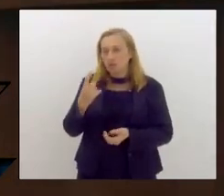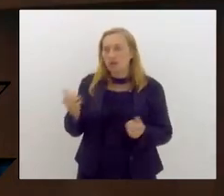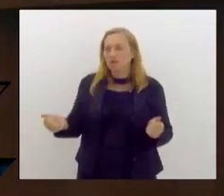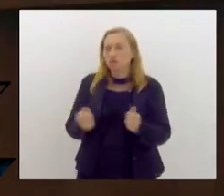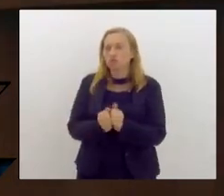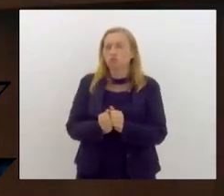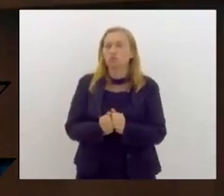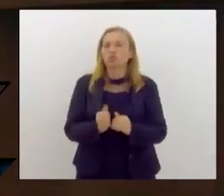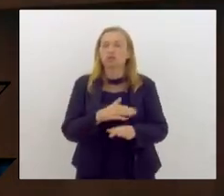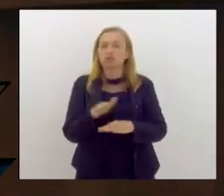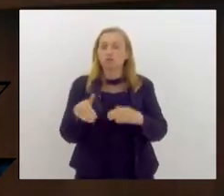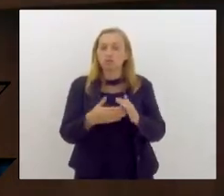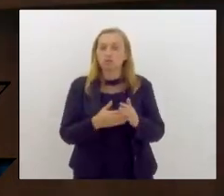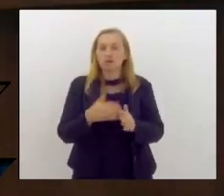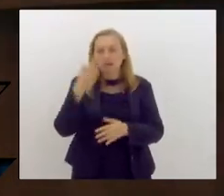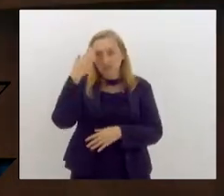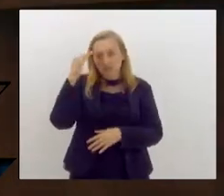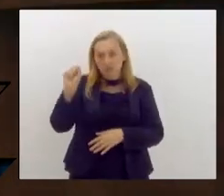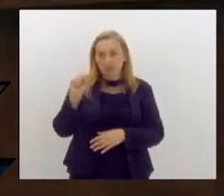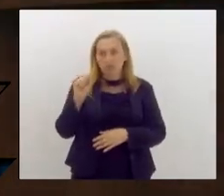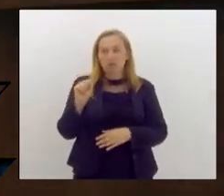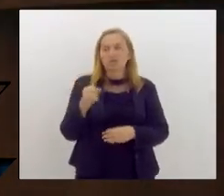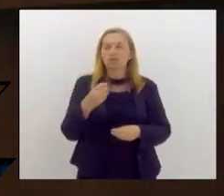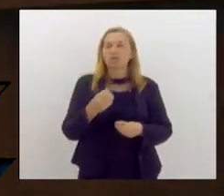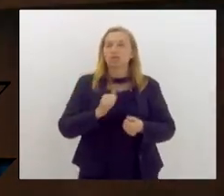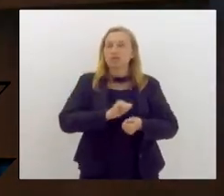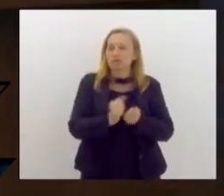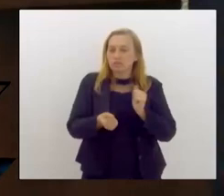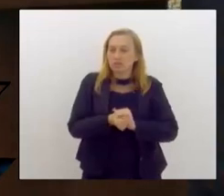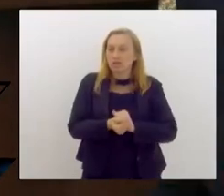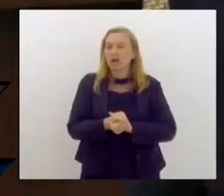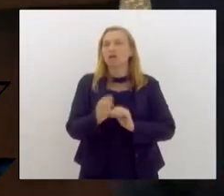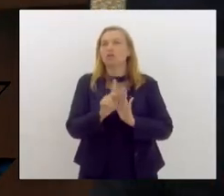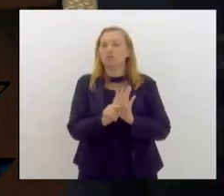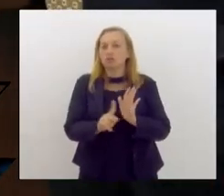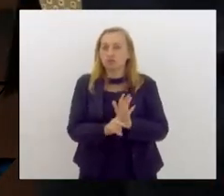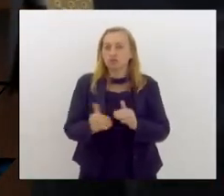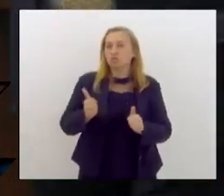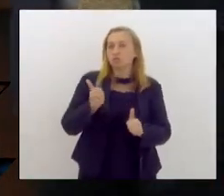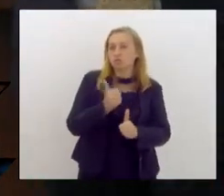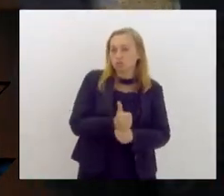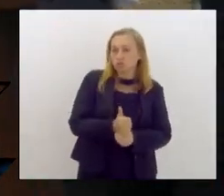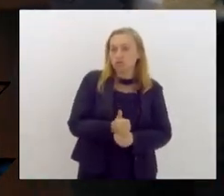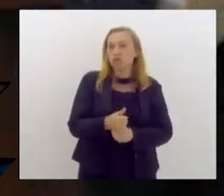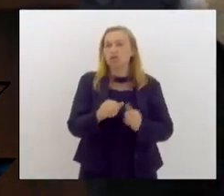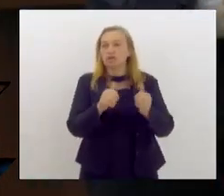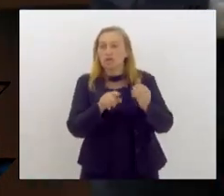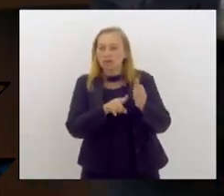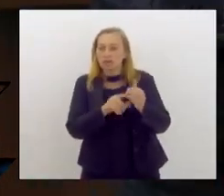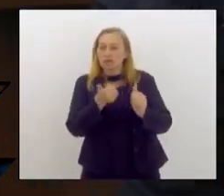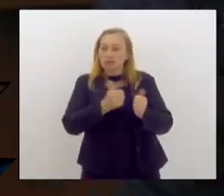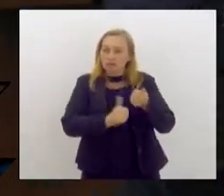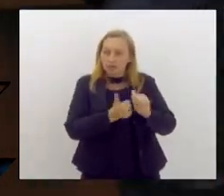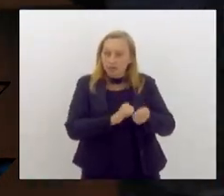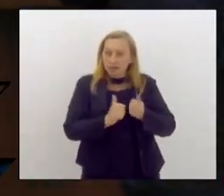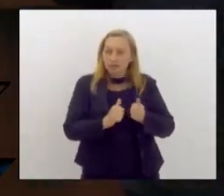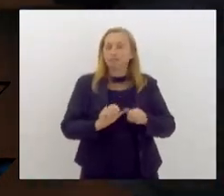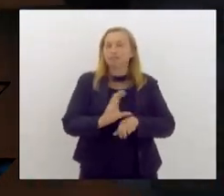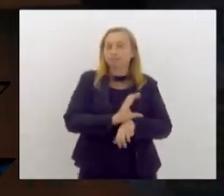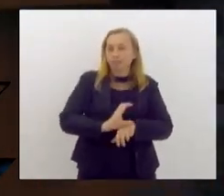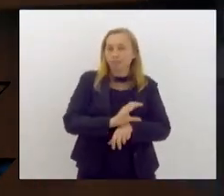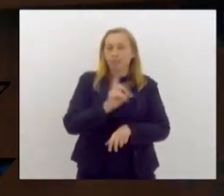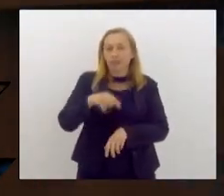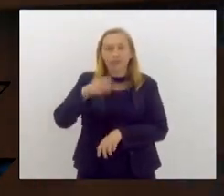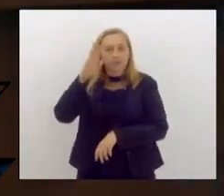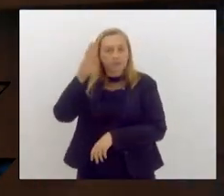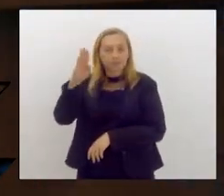aos membros, a sabedoria ou de adequar o projeto, fazer um substitutivo e avaliar pela constitucionalidade, que é